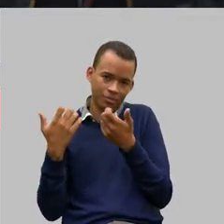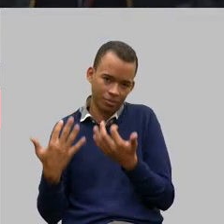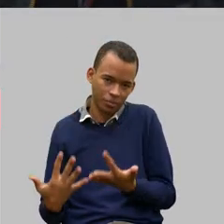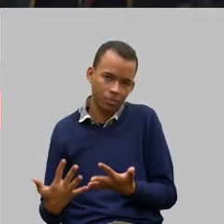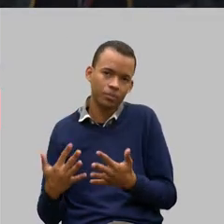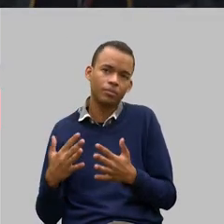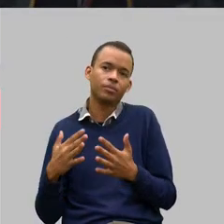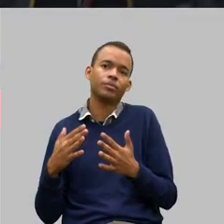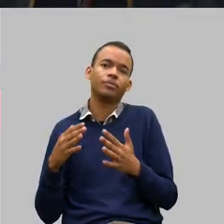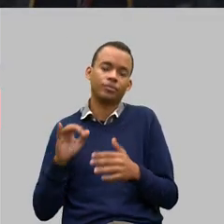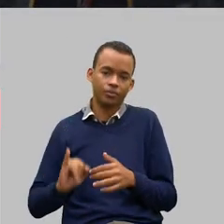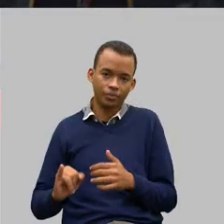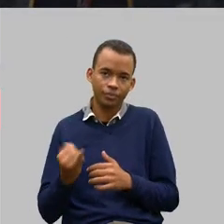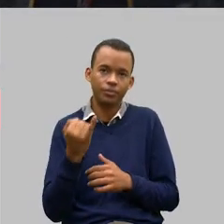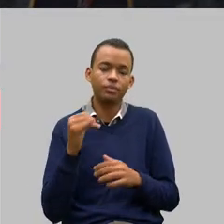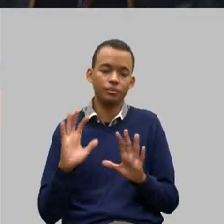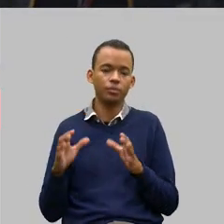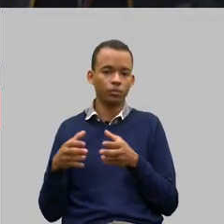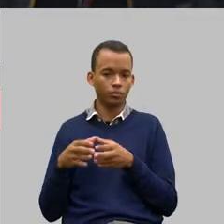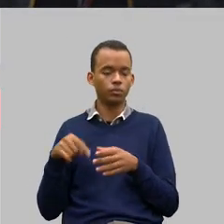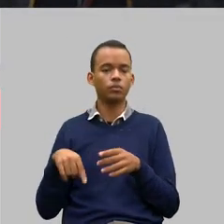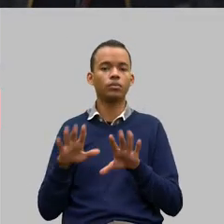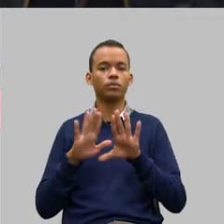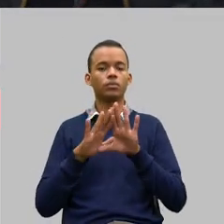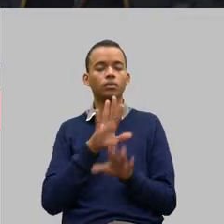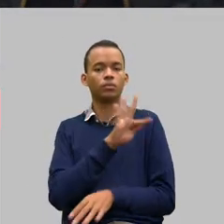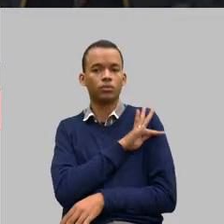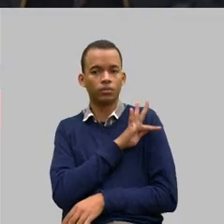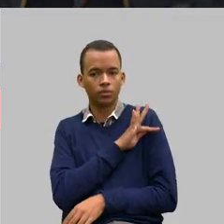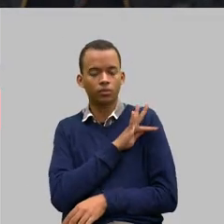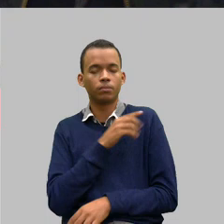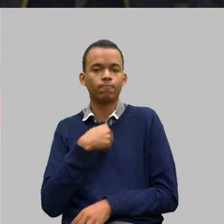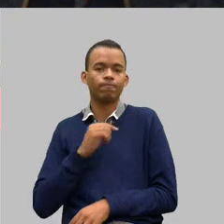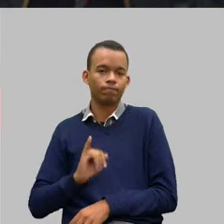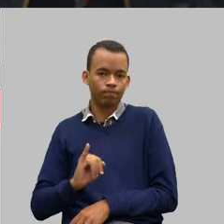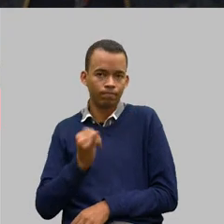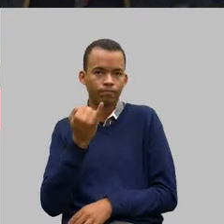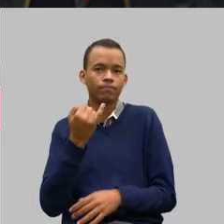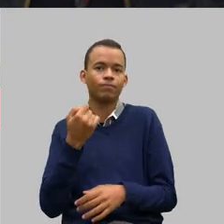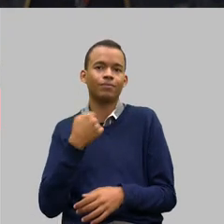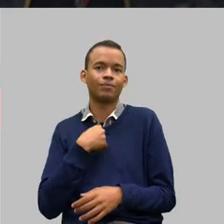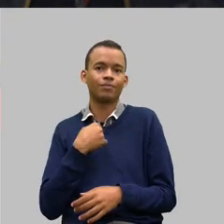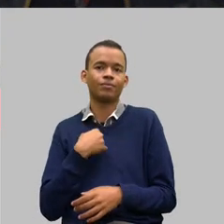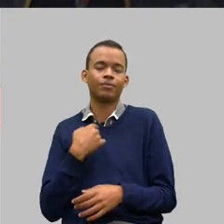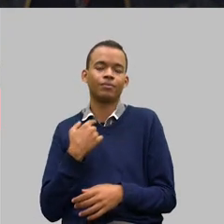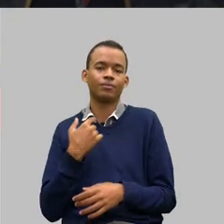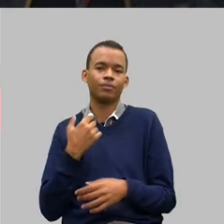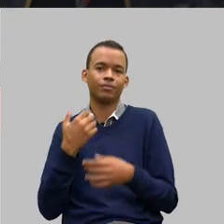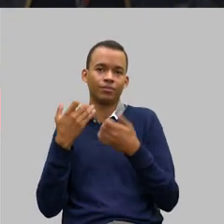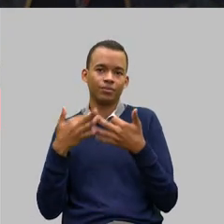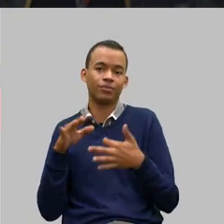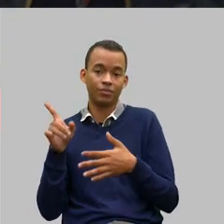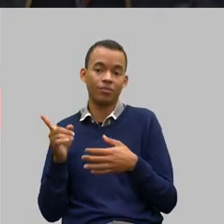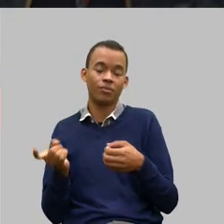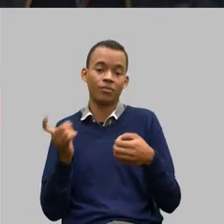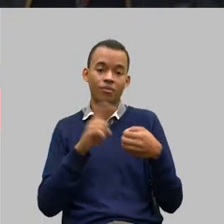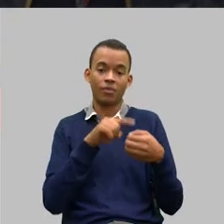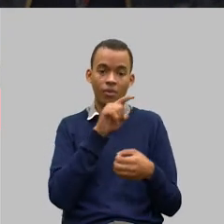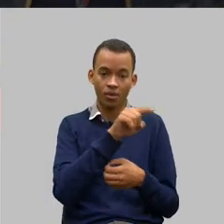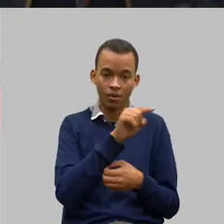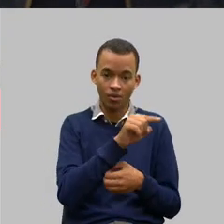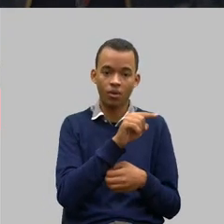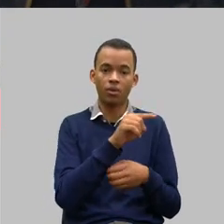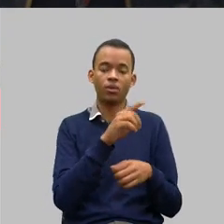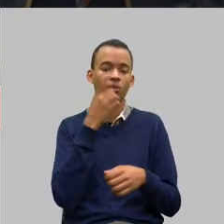aproveitar essa comissão e esse Assembleia fiscaliza não é uma retomada só do deputado henes existe